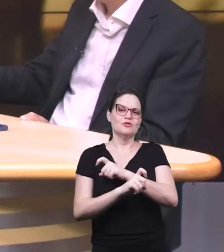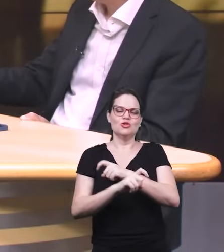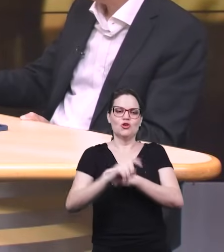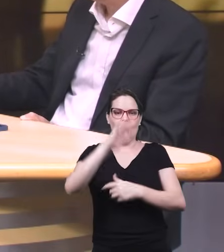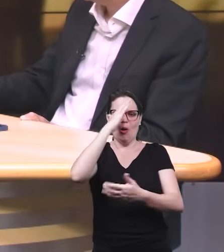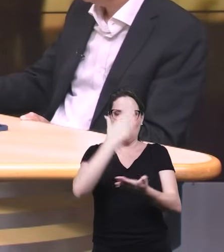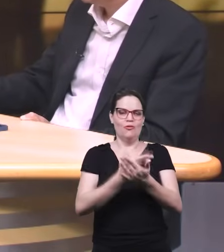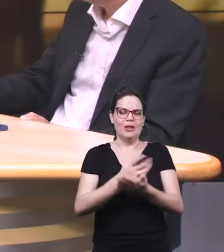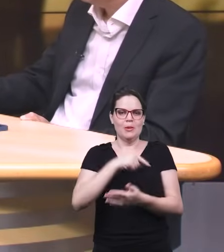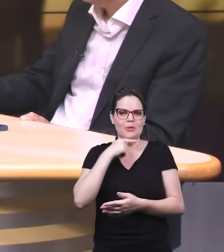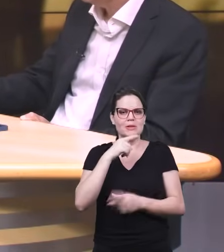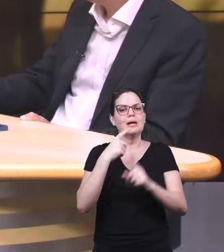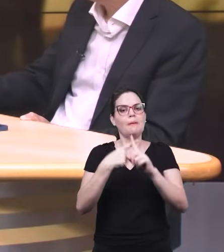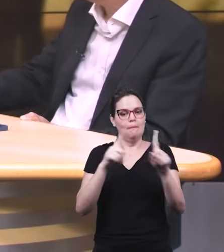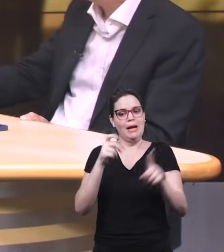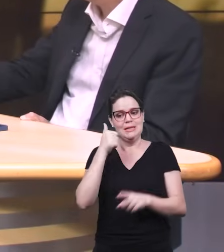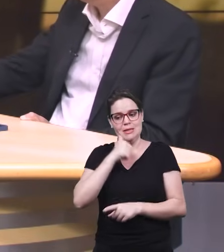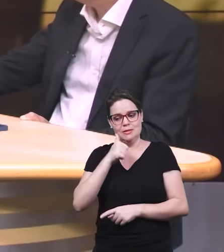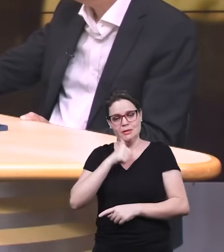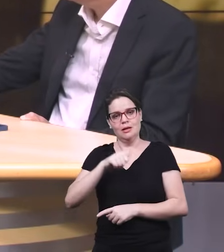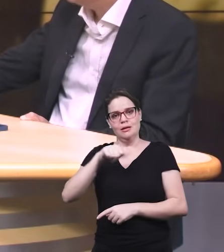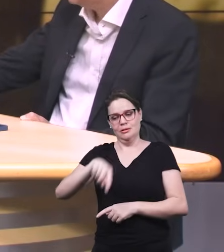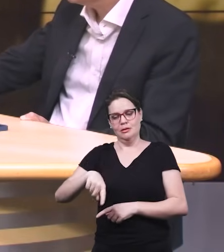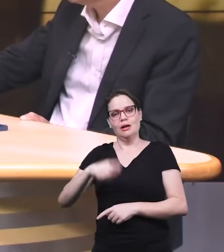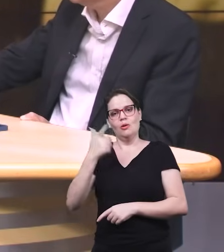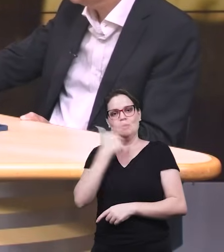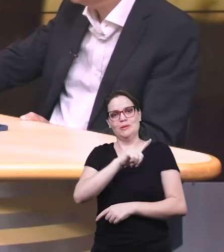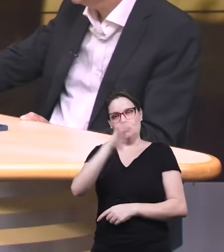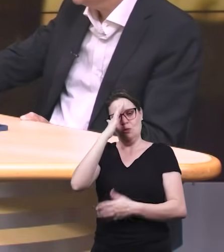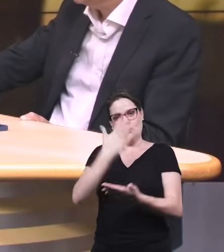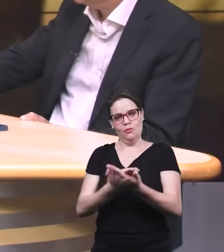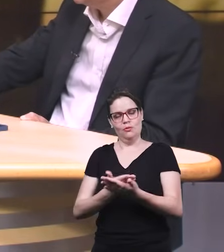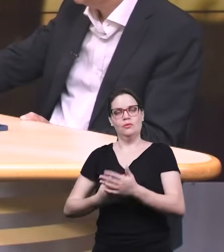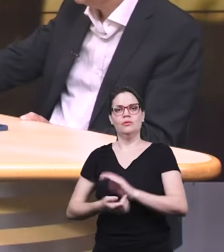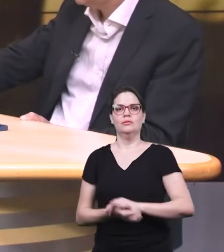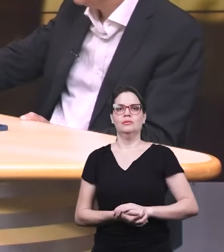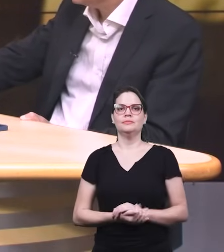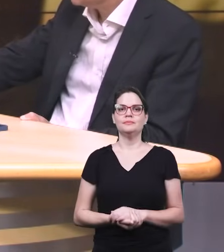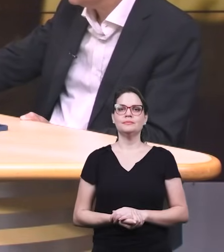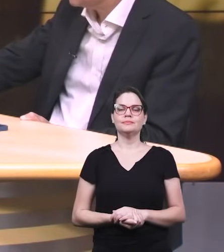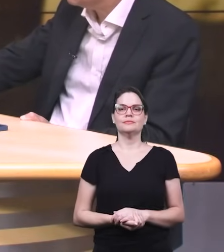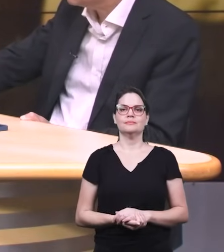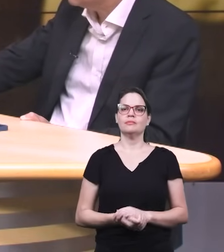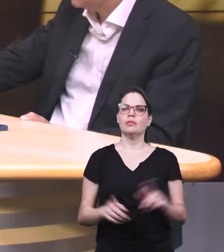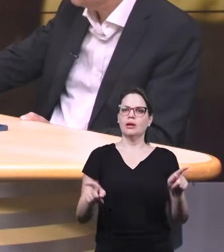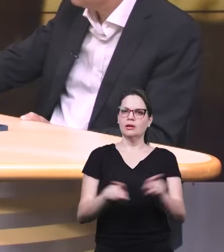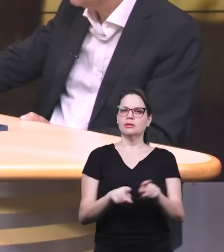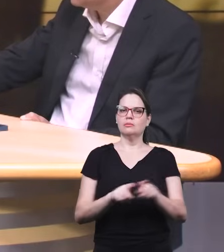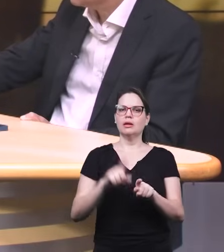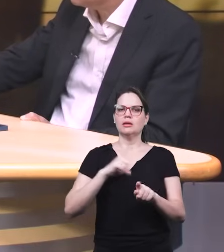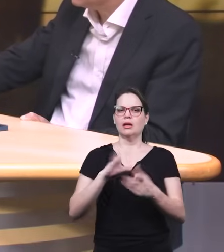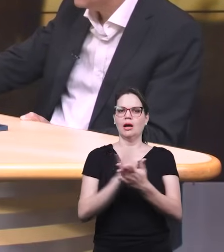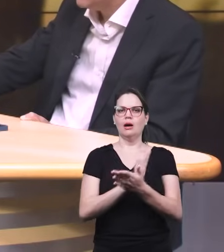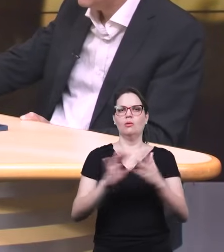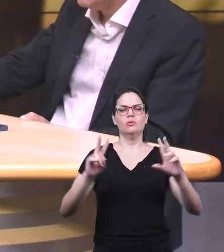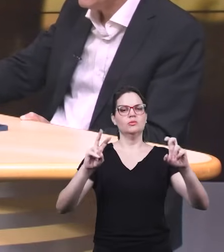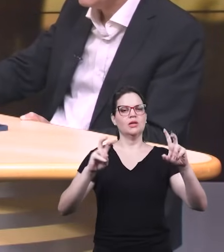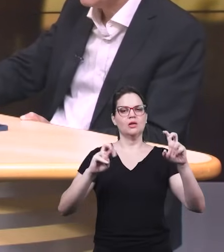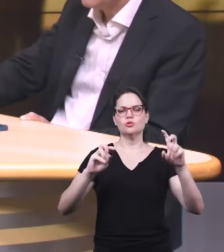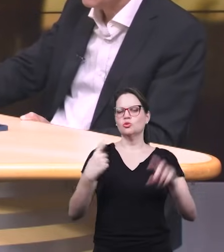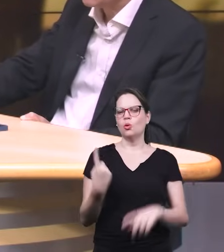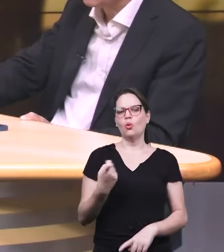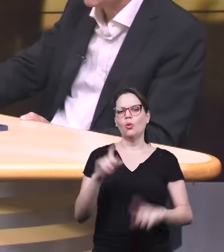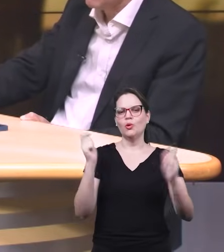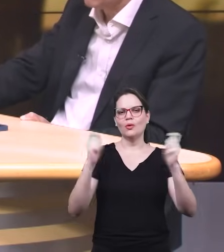essa abordagem, vamos até um pouco além. Há assuntos que só Deus, né, pode resolver. E